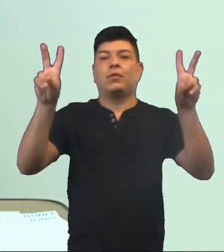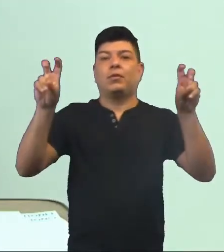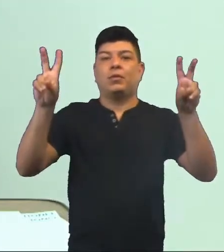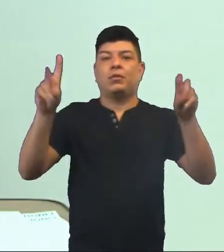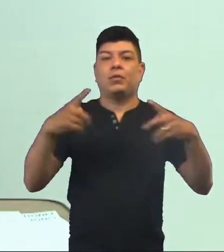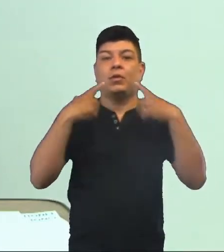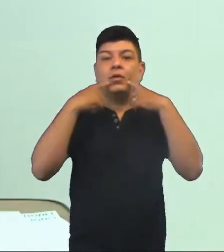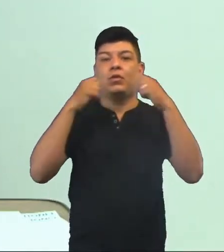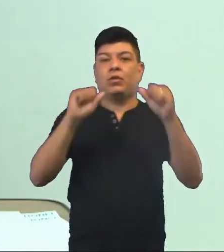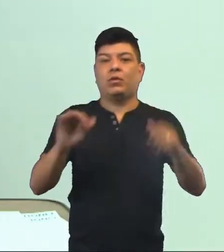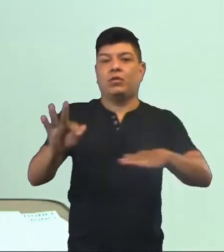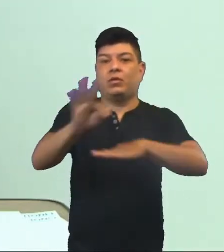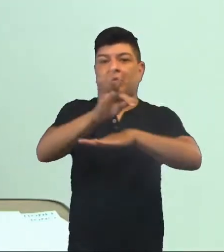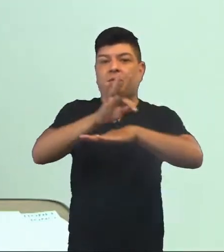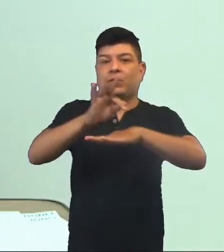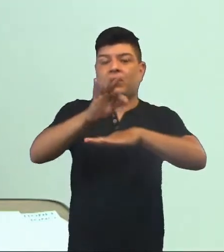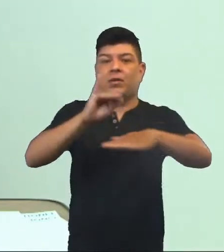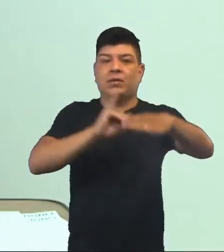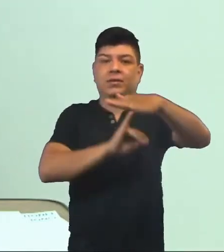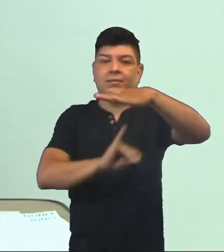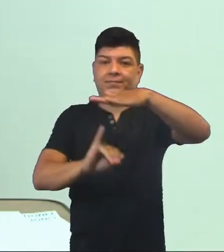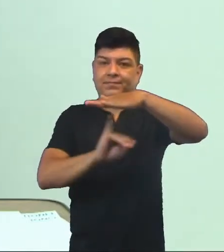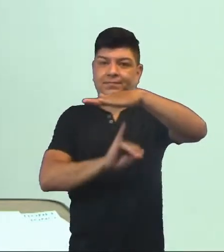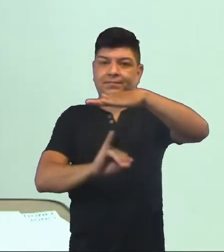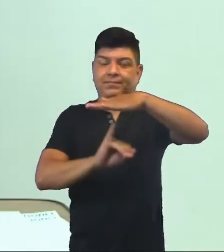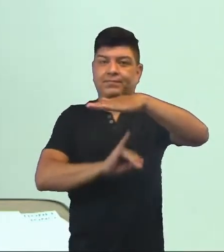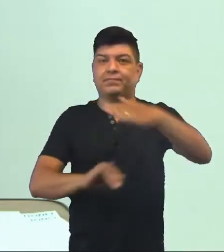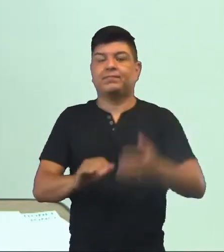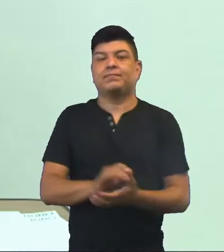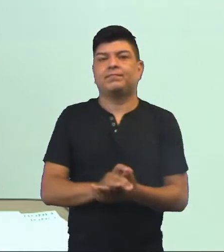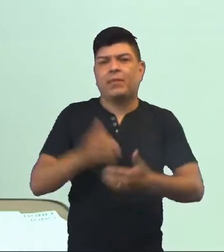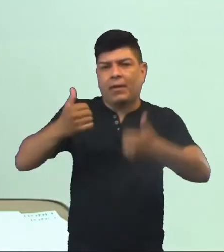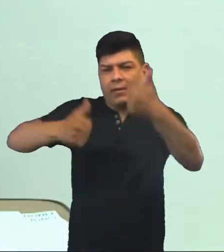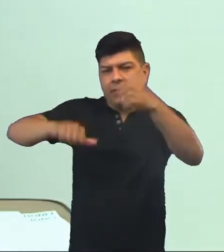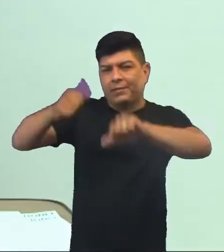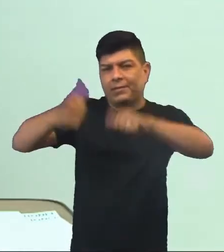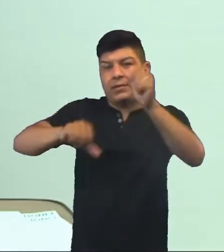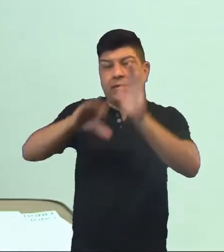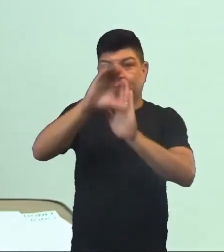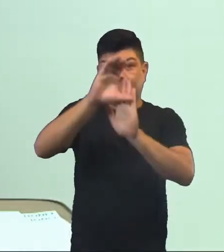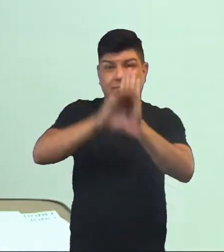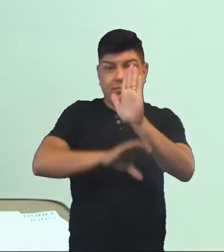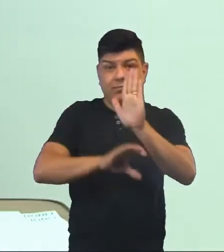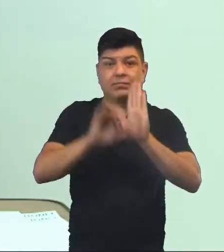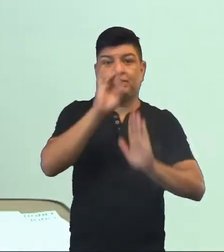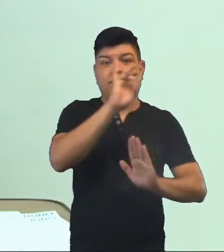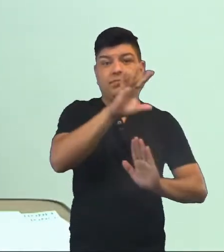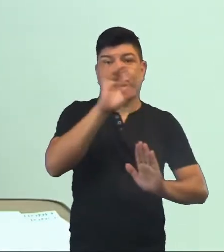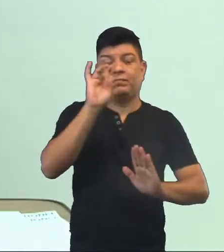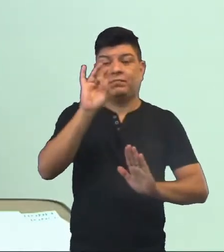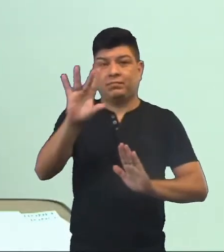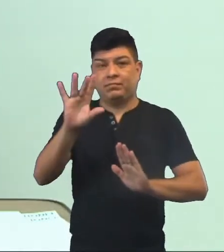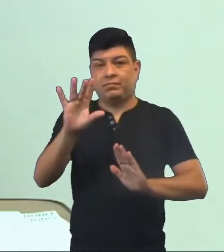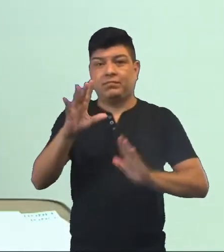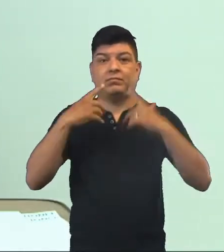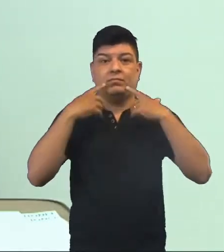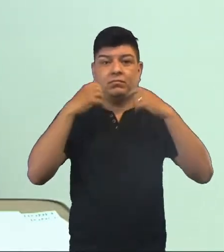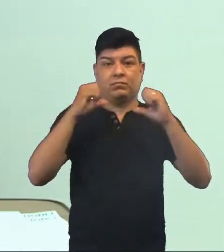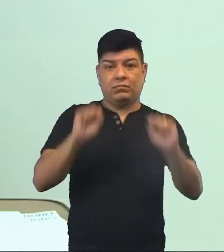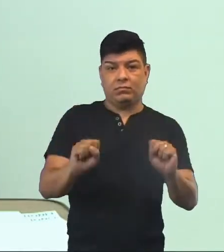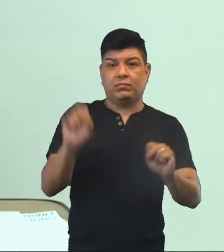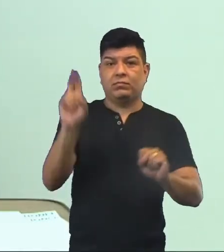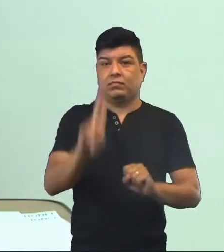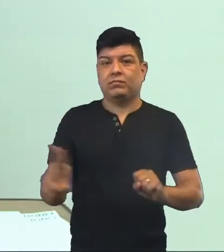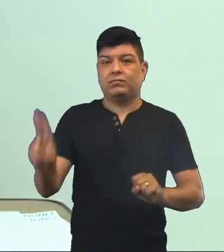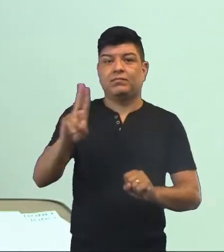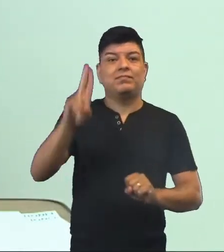linguagem formal e informal. Começaremos analisando o conceito de cada linguagem e exemplos de seu uso no